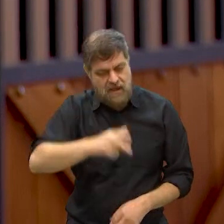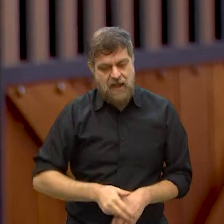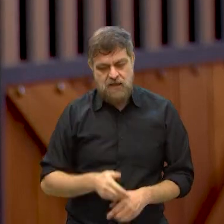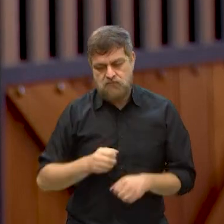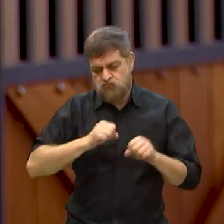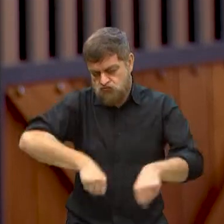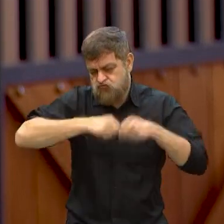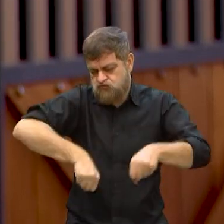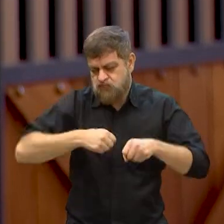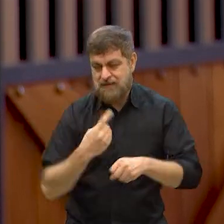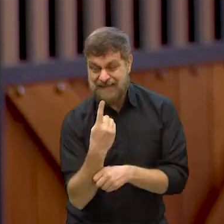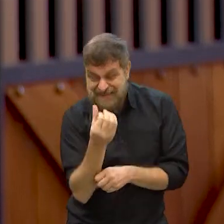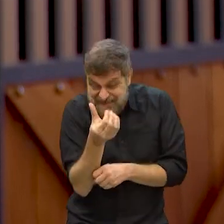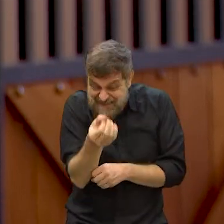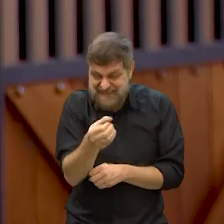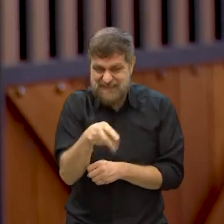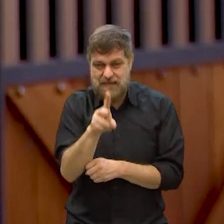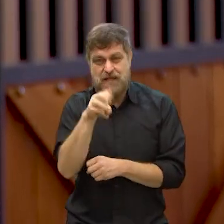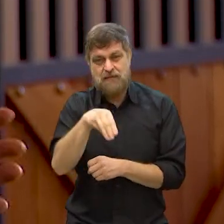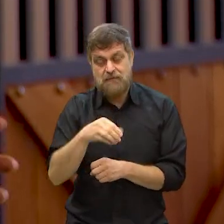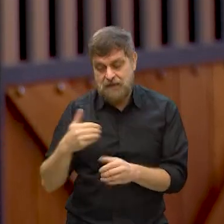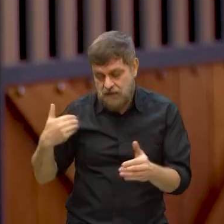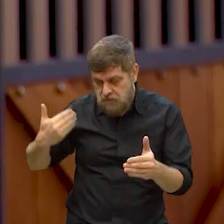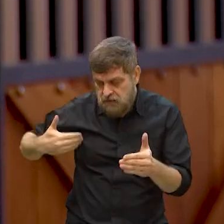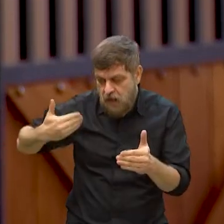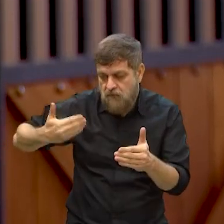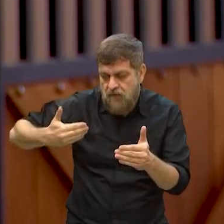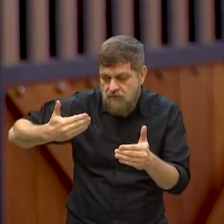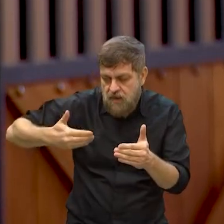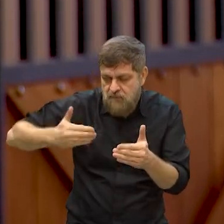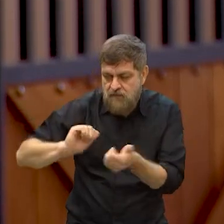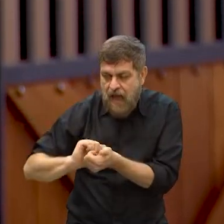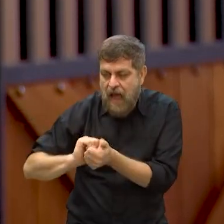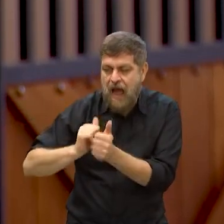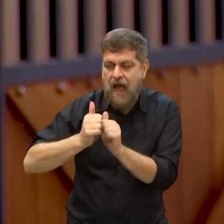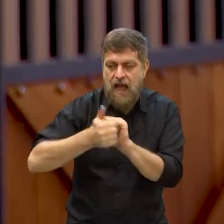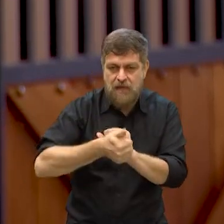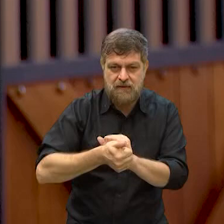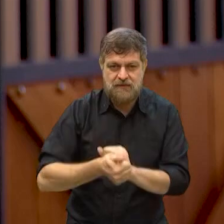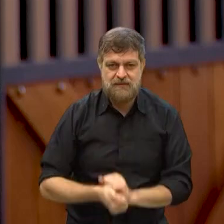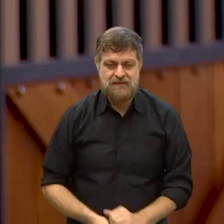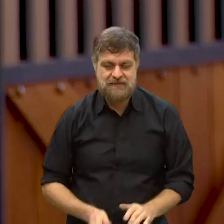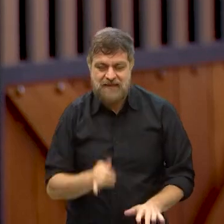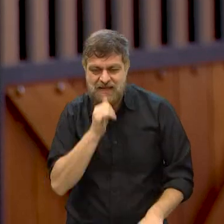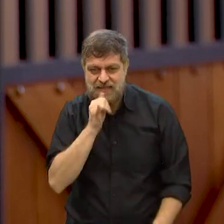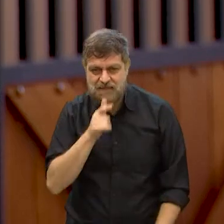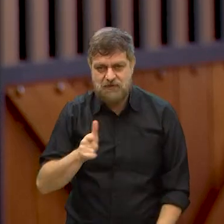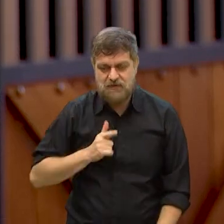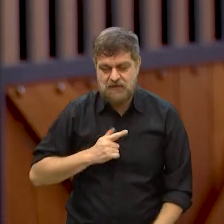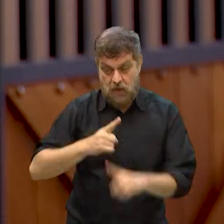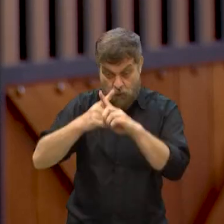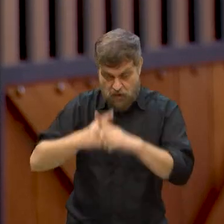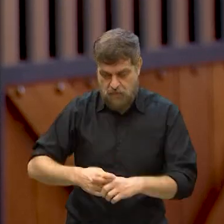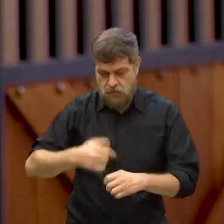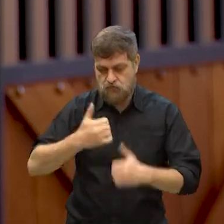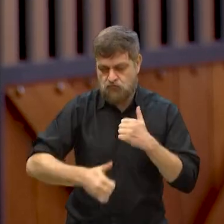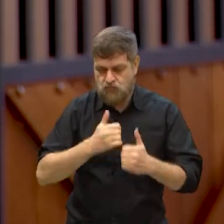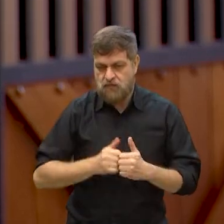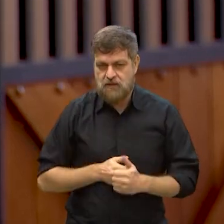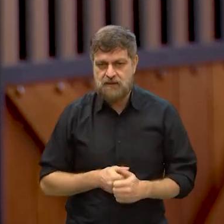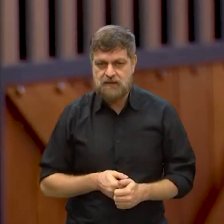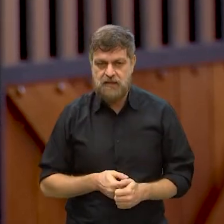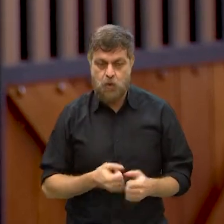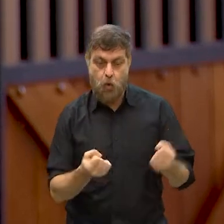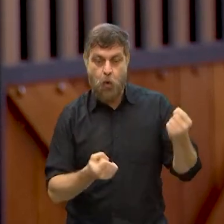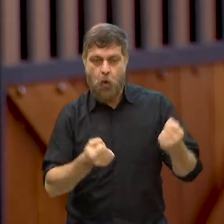de 160. Para acontecer isso, ele já passou por um processo e ele se adapta. Assim, é até bonitinho, você pega um cavalo de enduro e vai